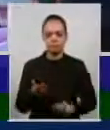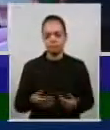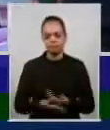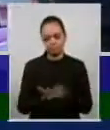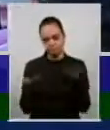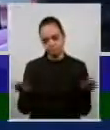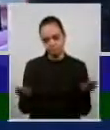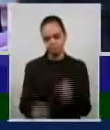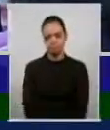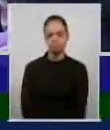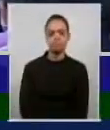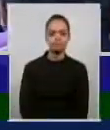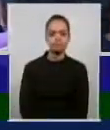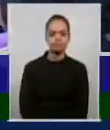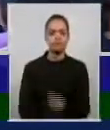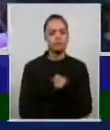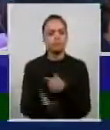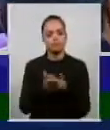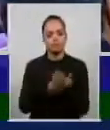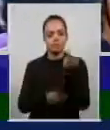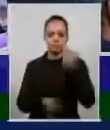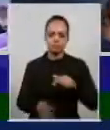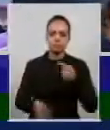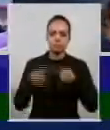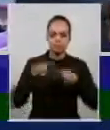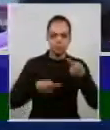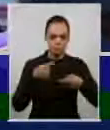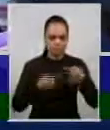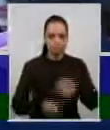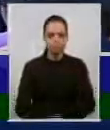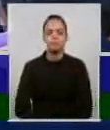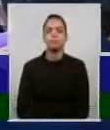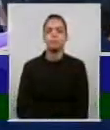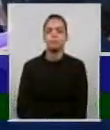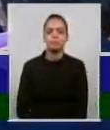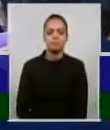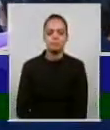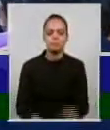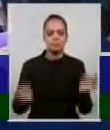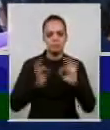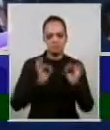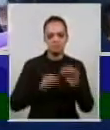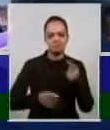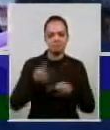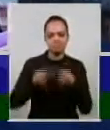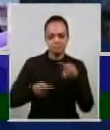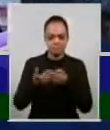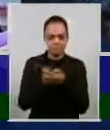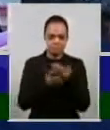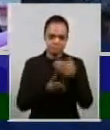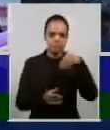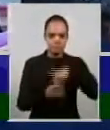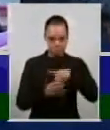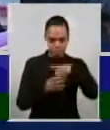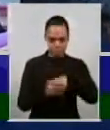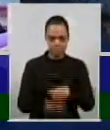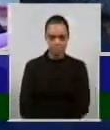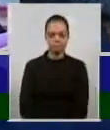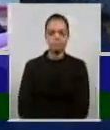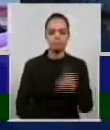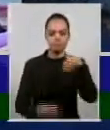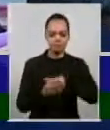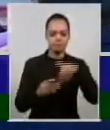aprovada pelos senhores, eu coloco novamente em discussão. Não havendo quem queira discutir, está em votação.